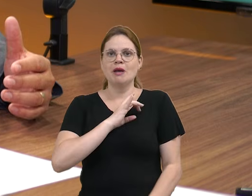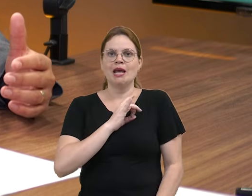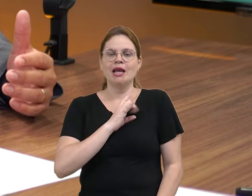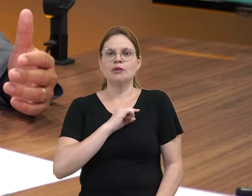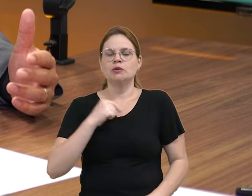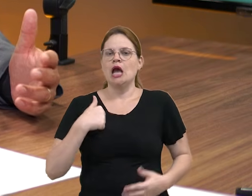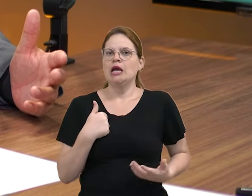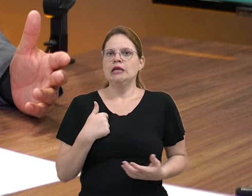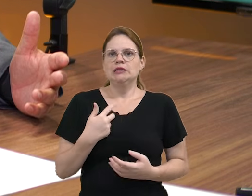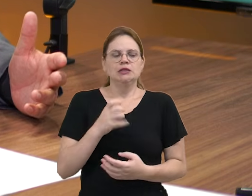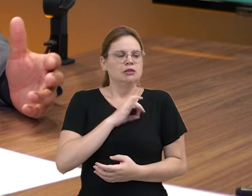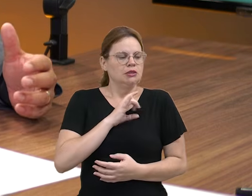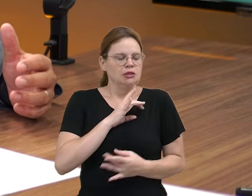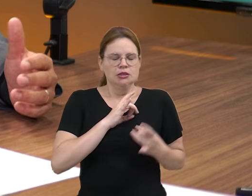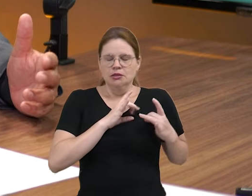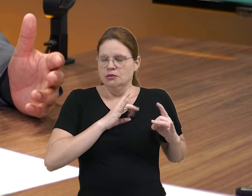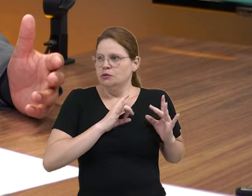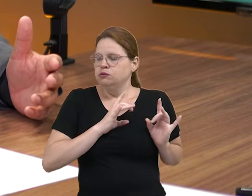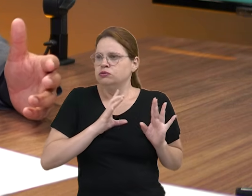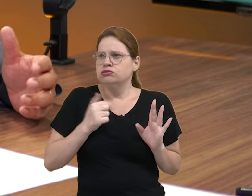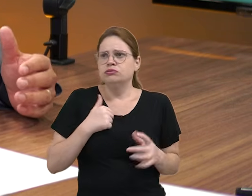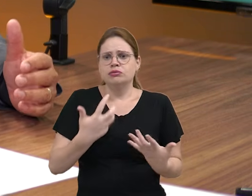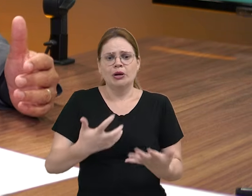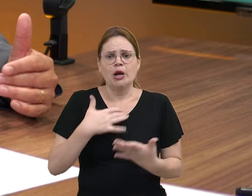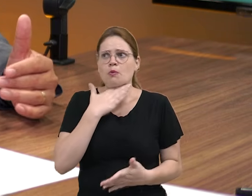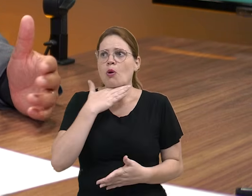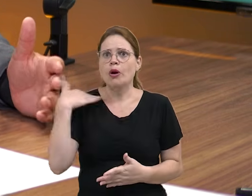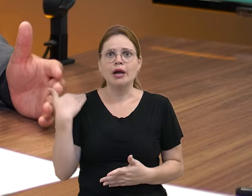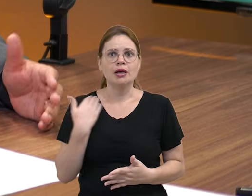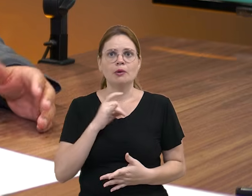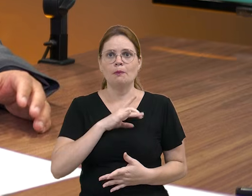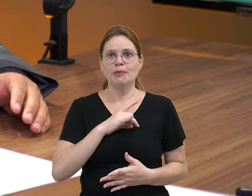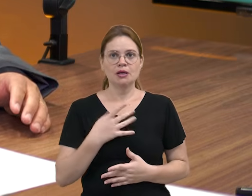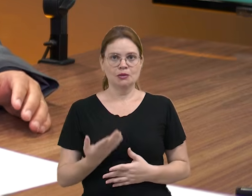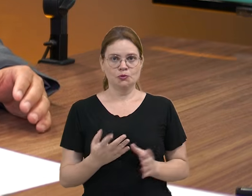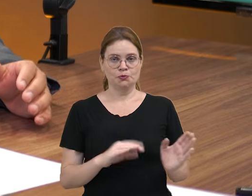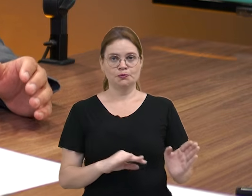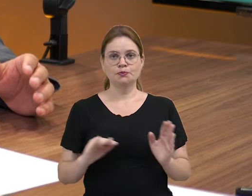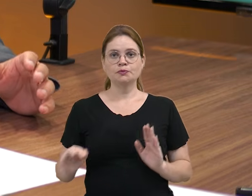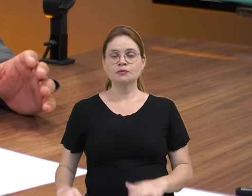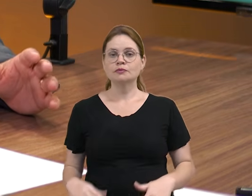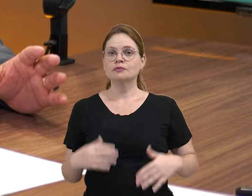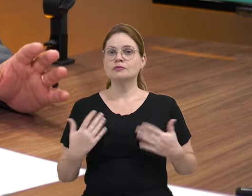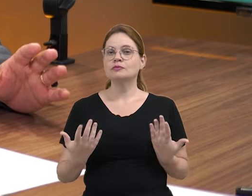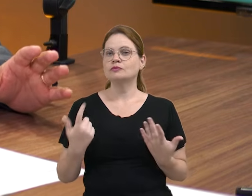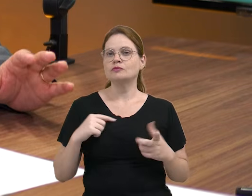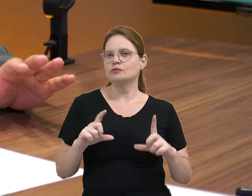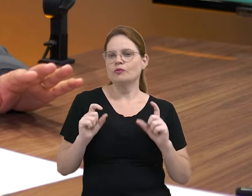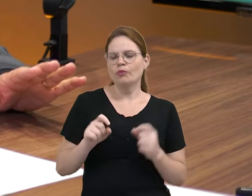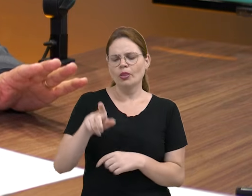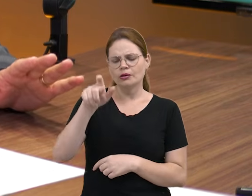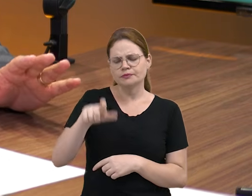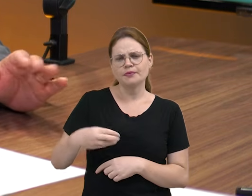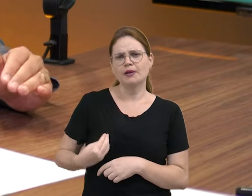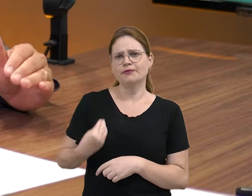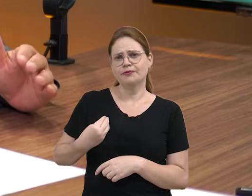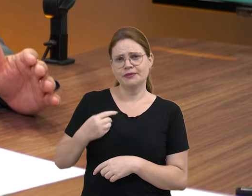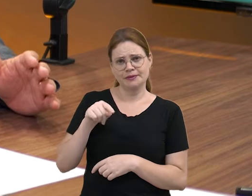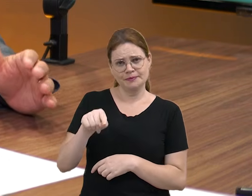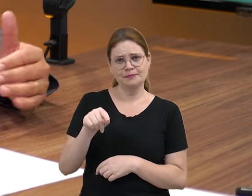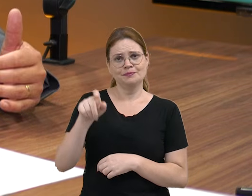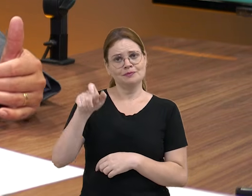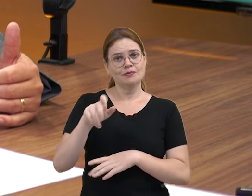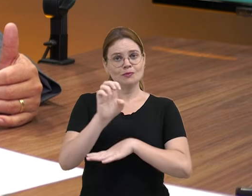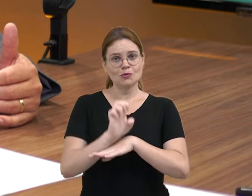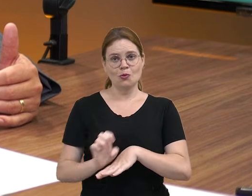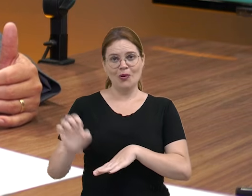ânimo, né, desejou a morte, tamanho era, né, aquilo que ele estava sentindo ali. E aí, pastor Orlando, o que a vida